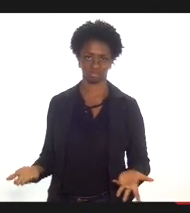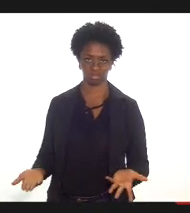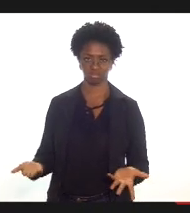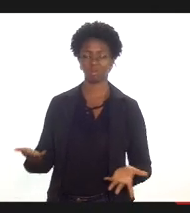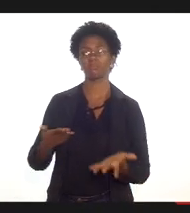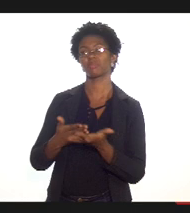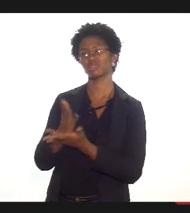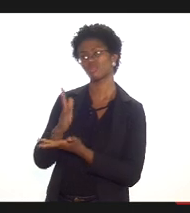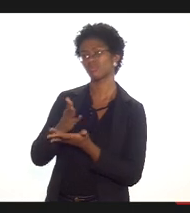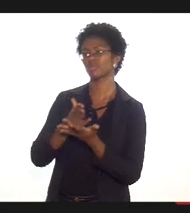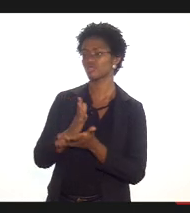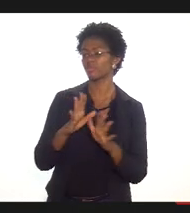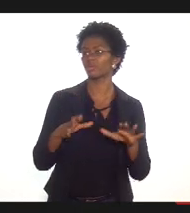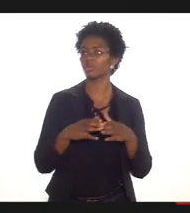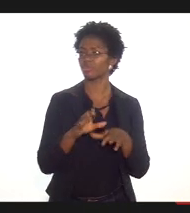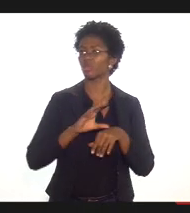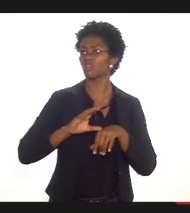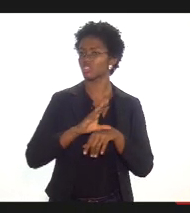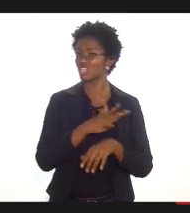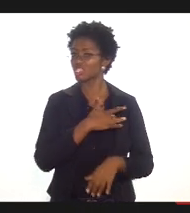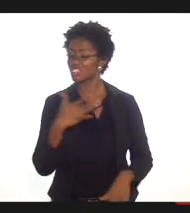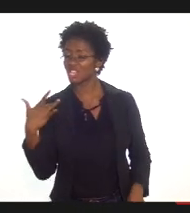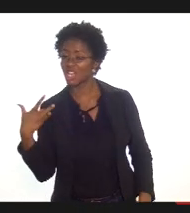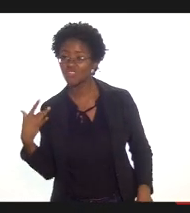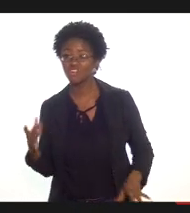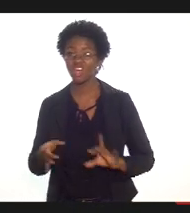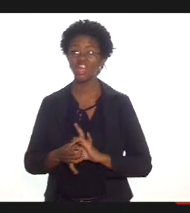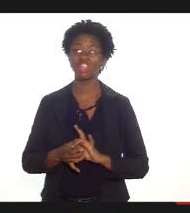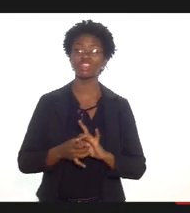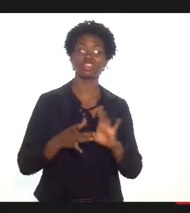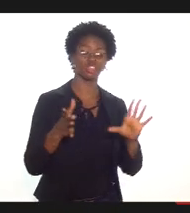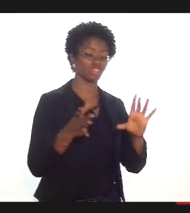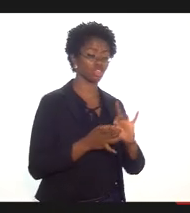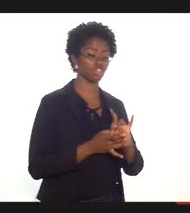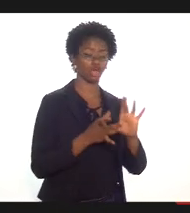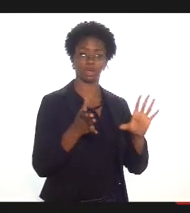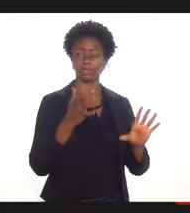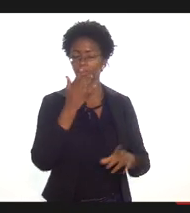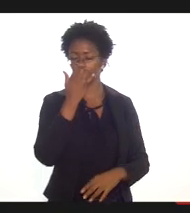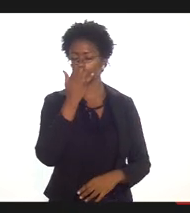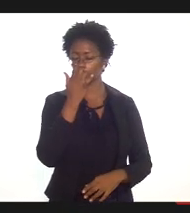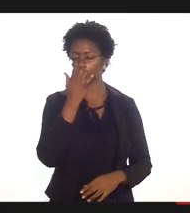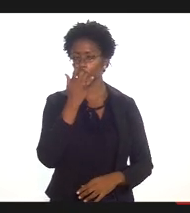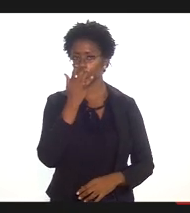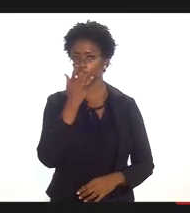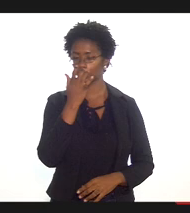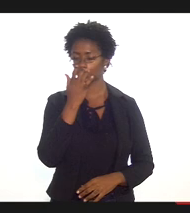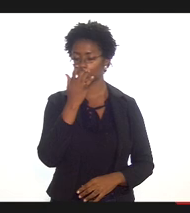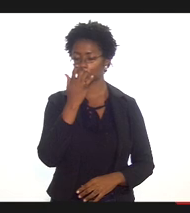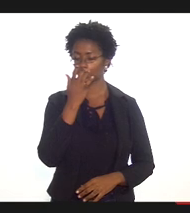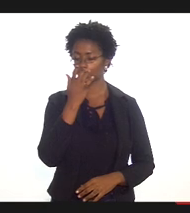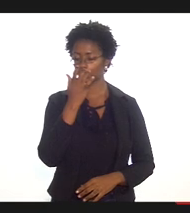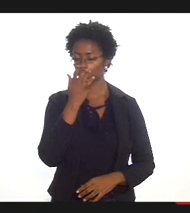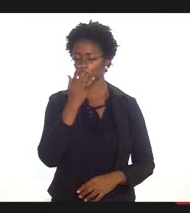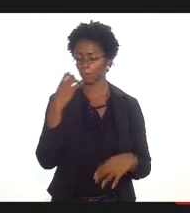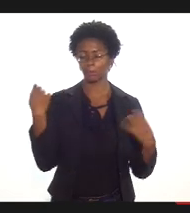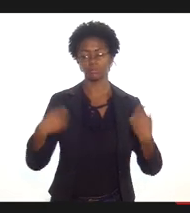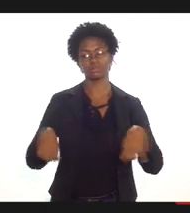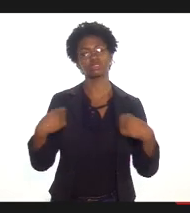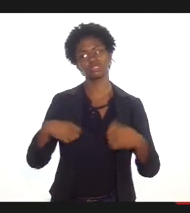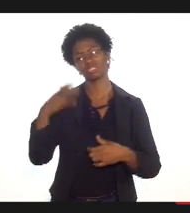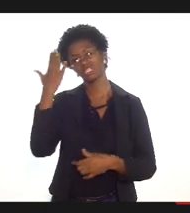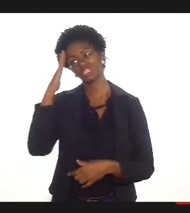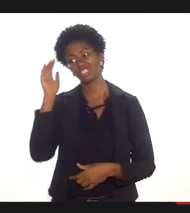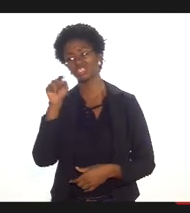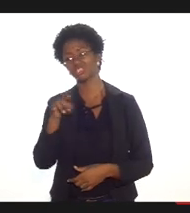pelos conselhos de saúde? Foi autorizados? Né? Então, a gente precisa entender isso, porque